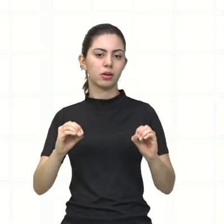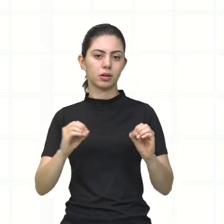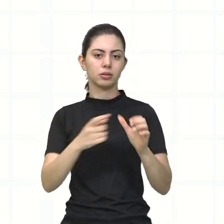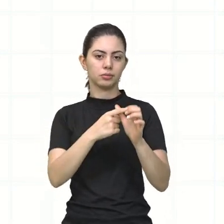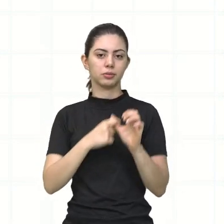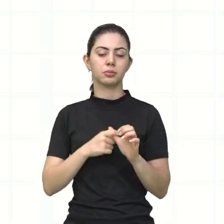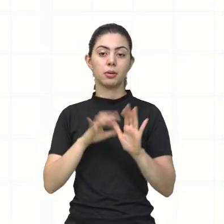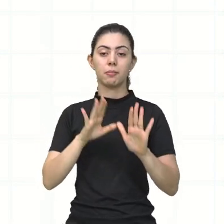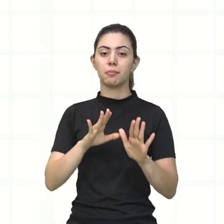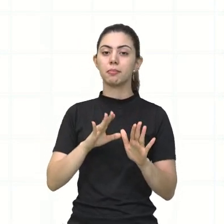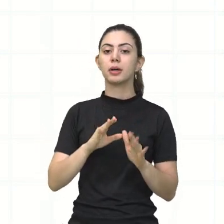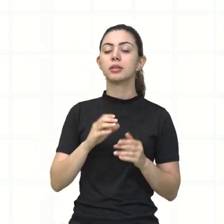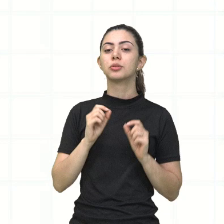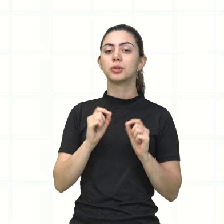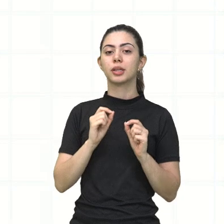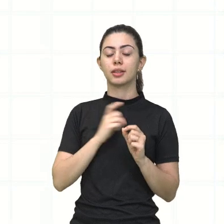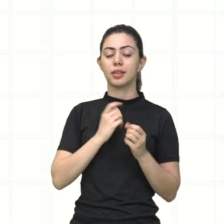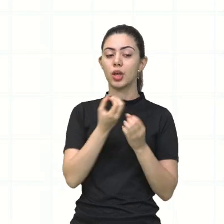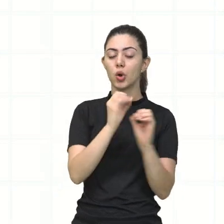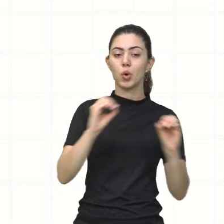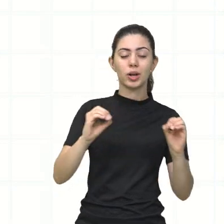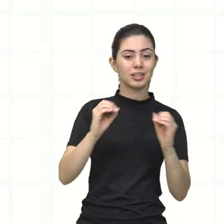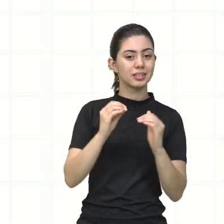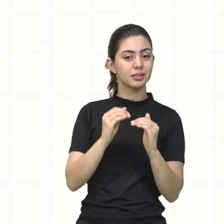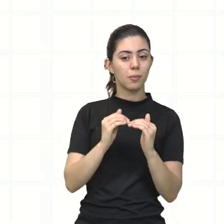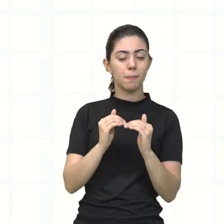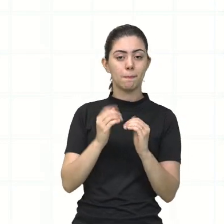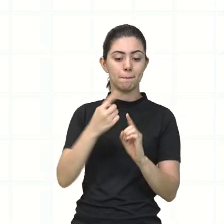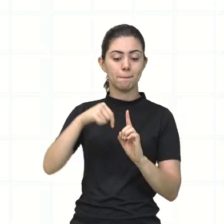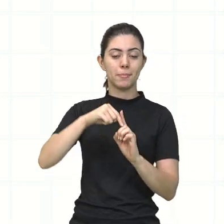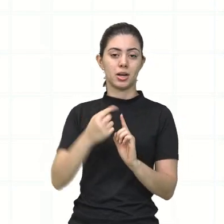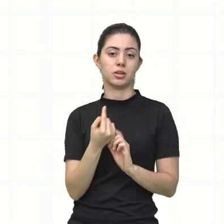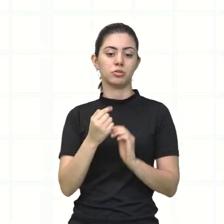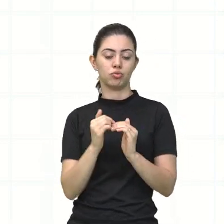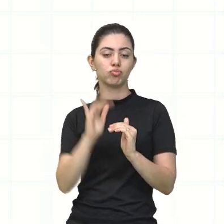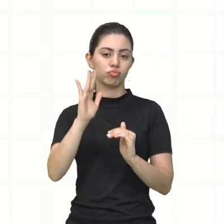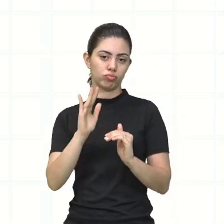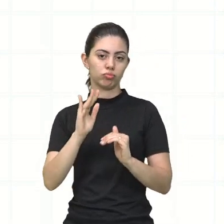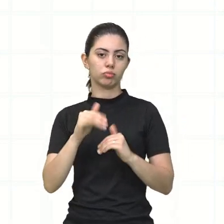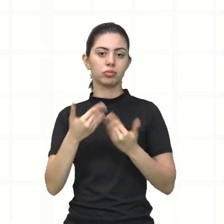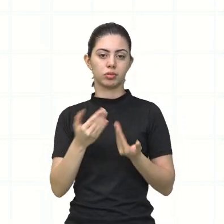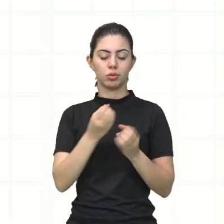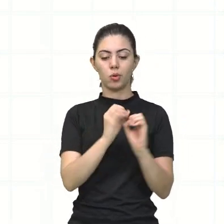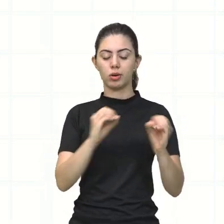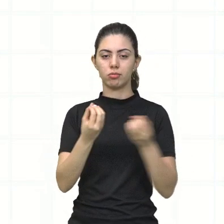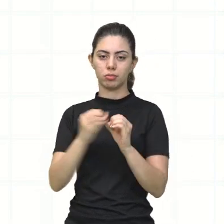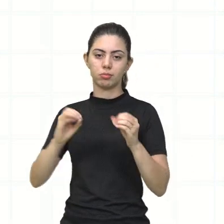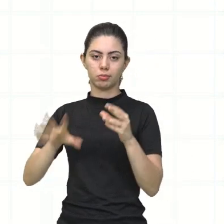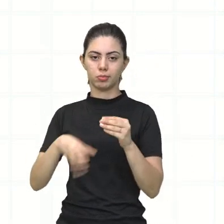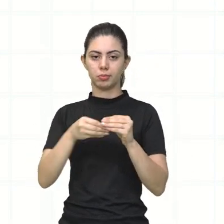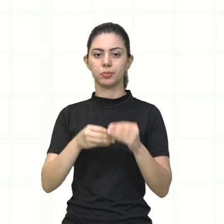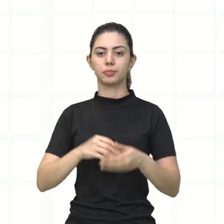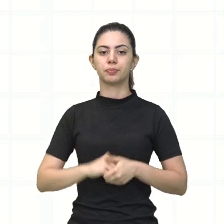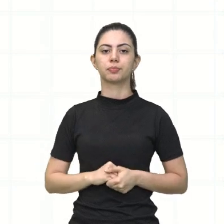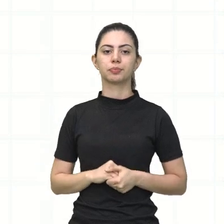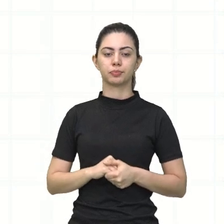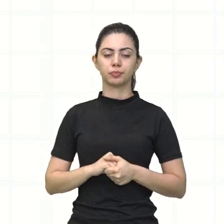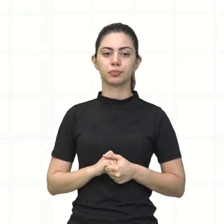sempre mais de uma oração, período composto. Mais de uma oração, mais de um